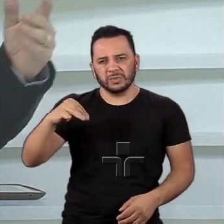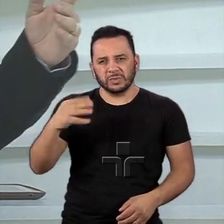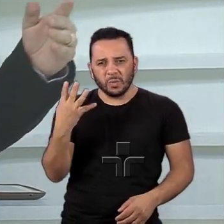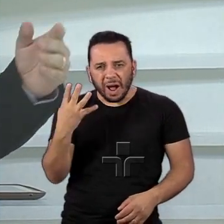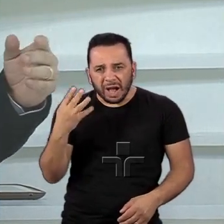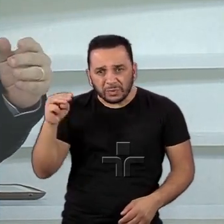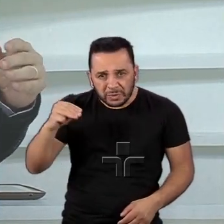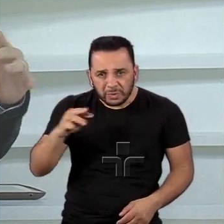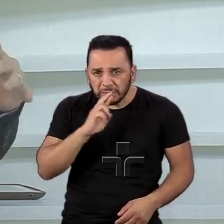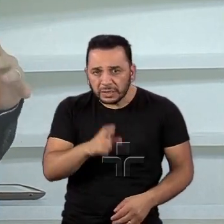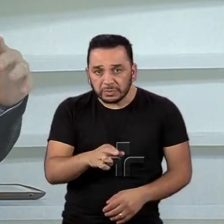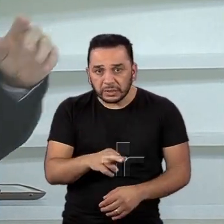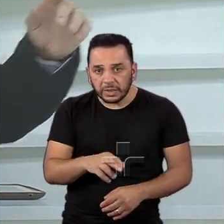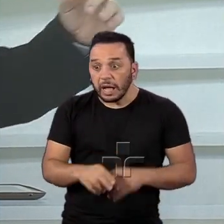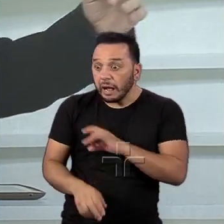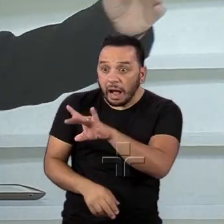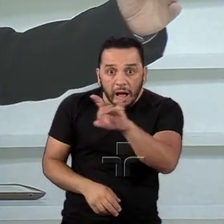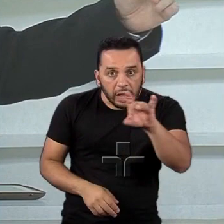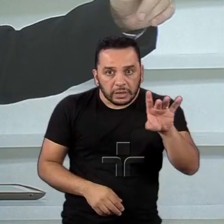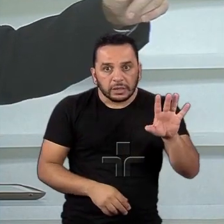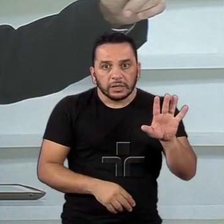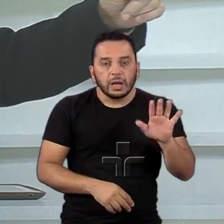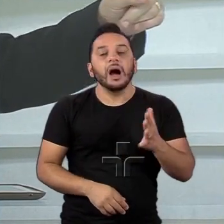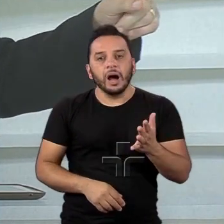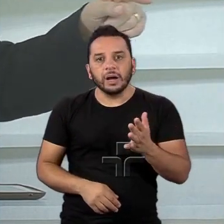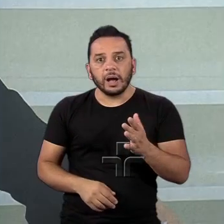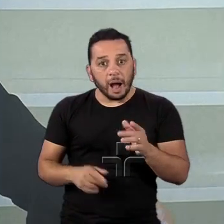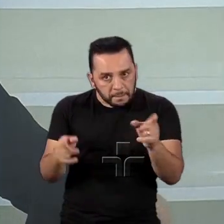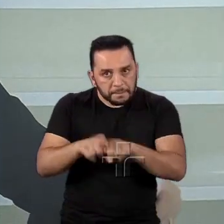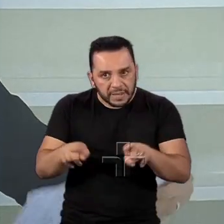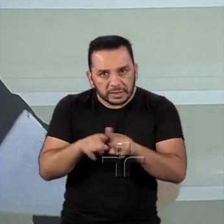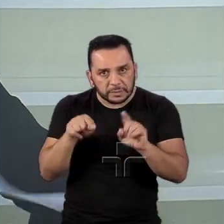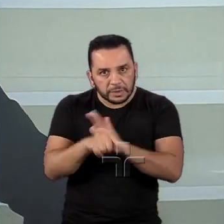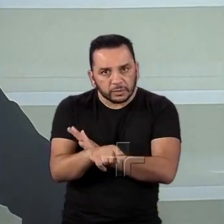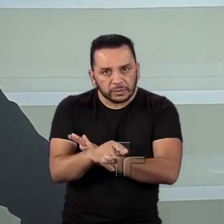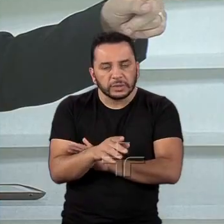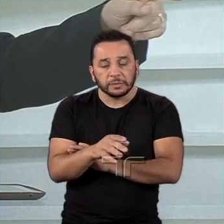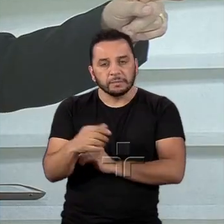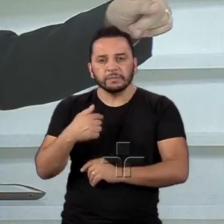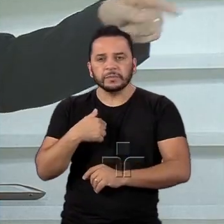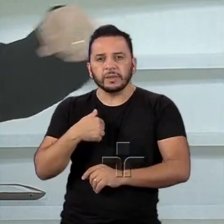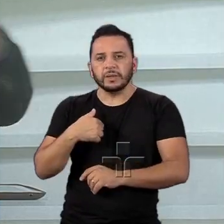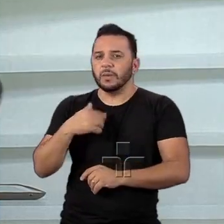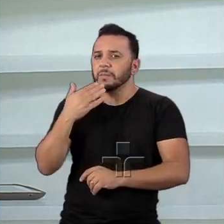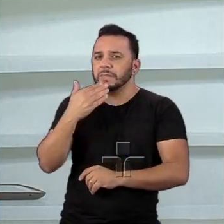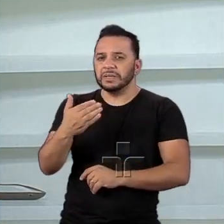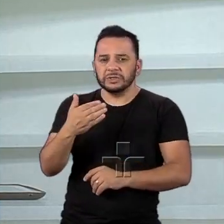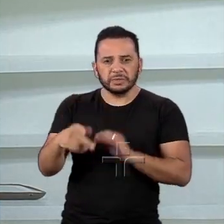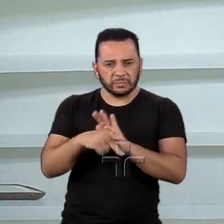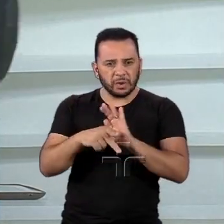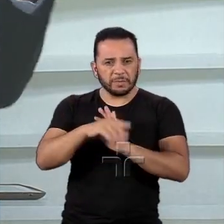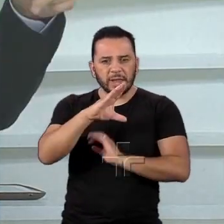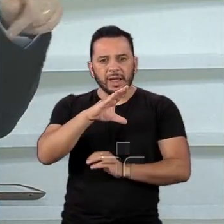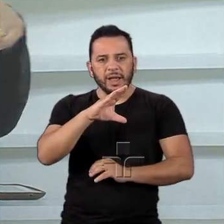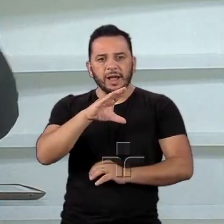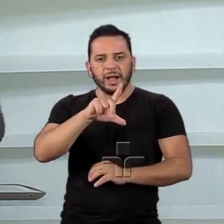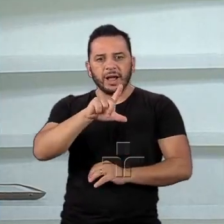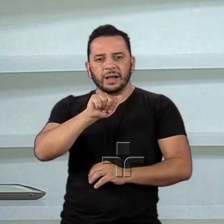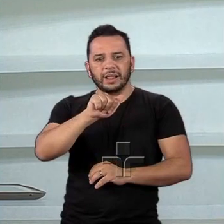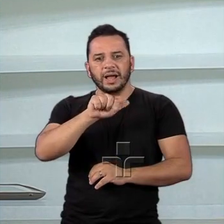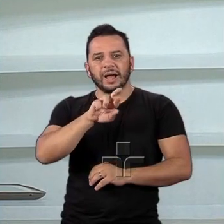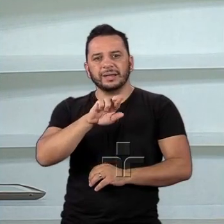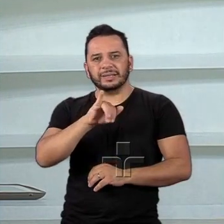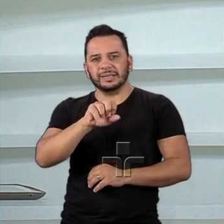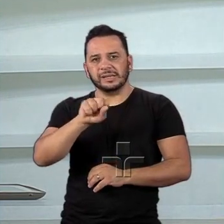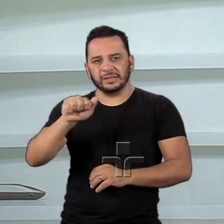Vamos... 4 minutos? 4 minutos. Ok. Tá? A mesma pergunta. Eu pedia para a Clarice começar, a gente